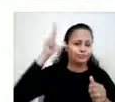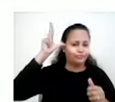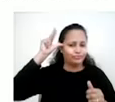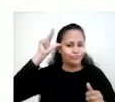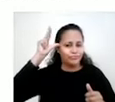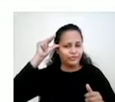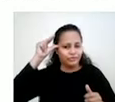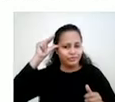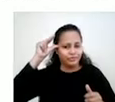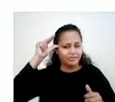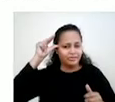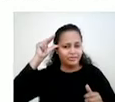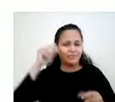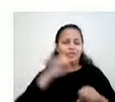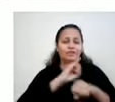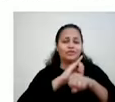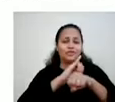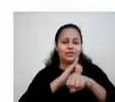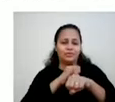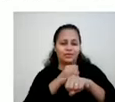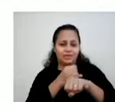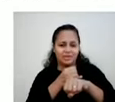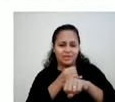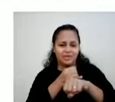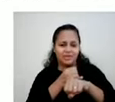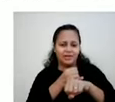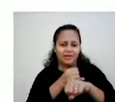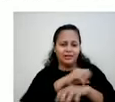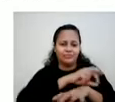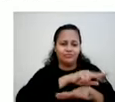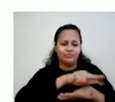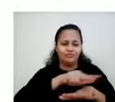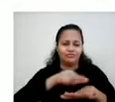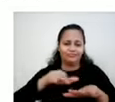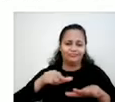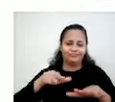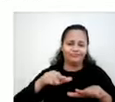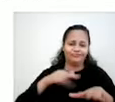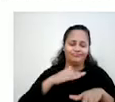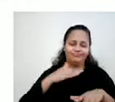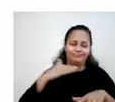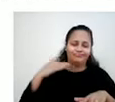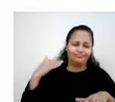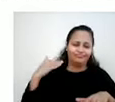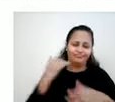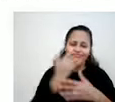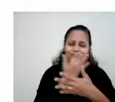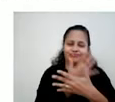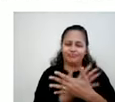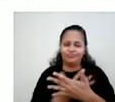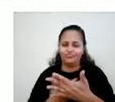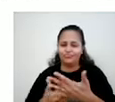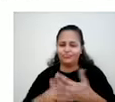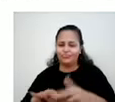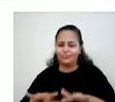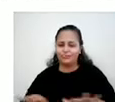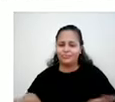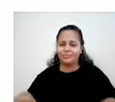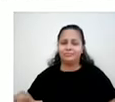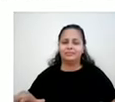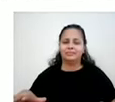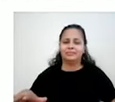montavam. Jerusalém se achava recoberta de corpos, sem vida e sangue por todos os lados.